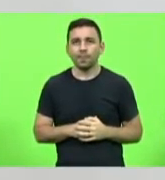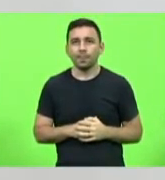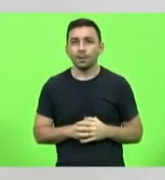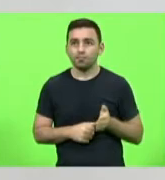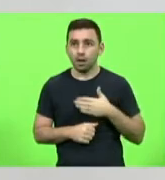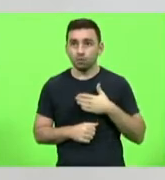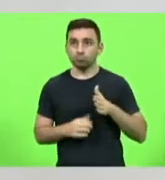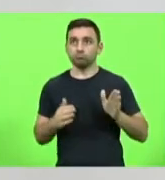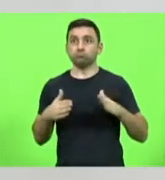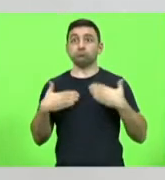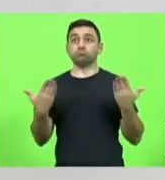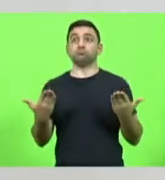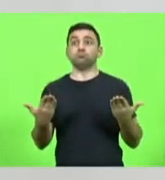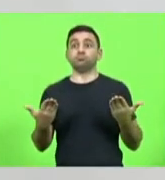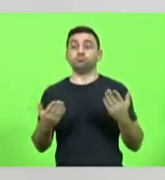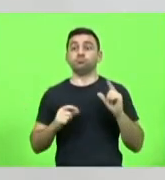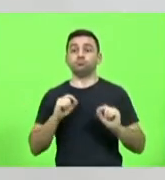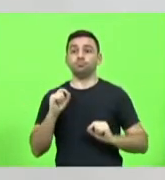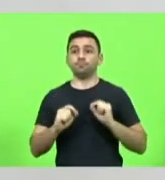espanto,